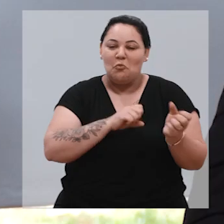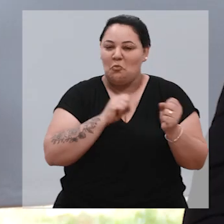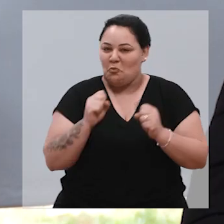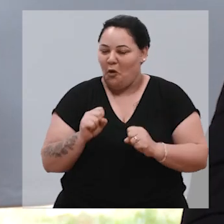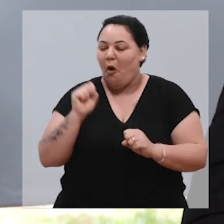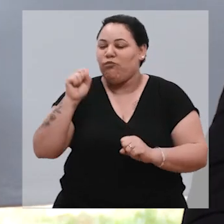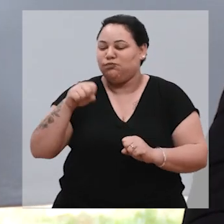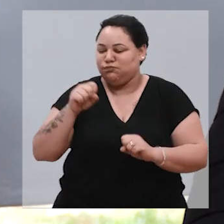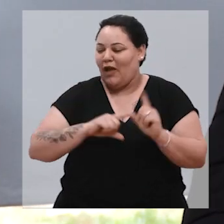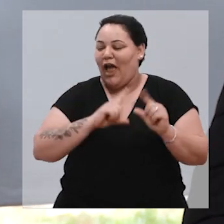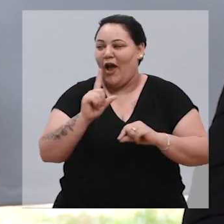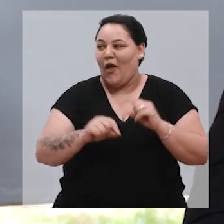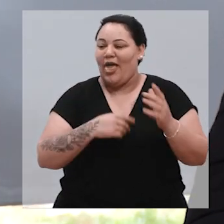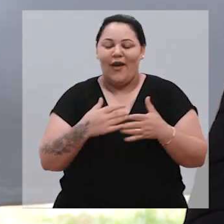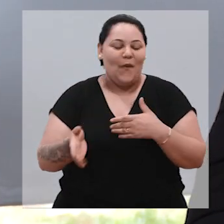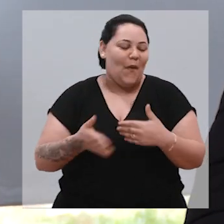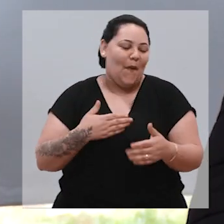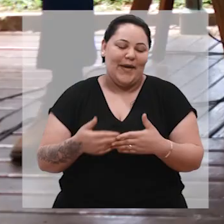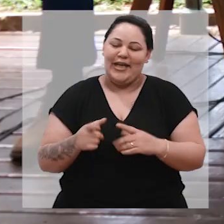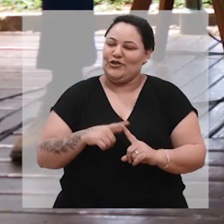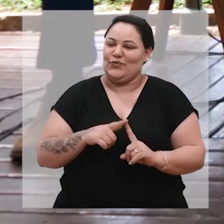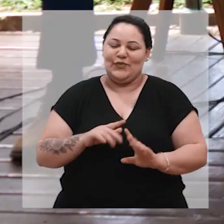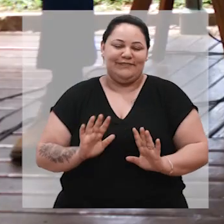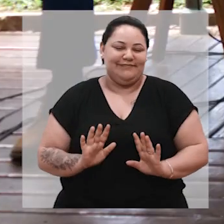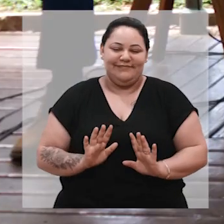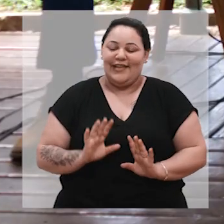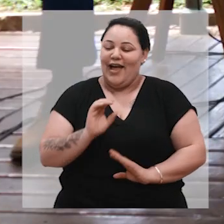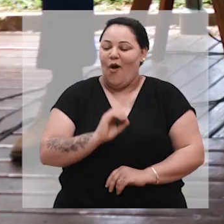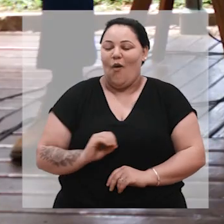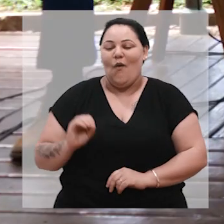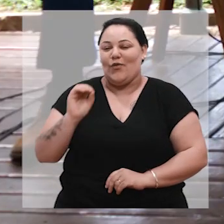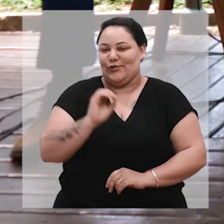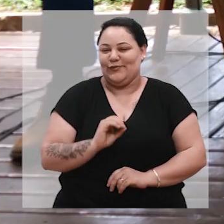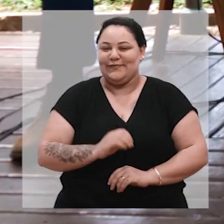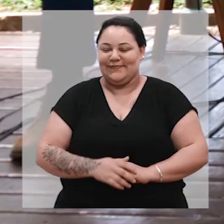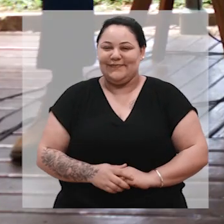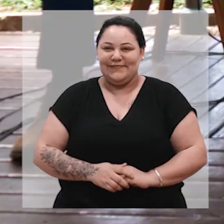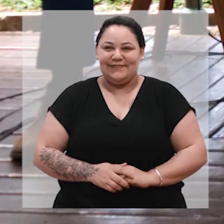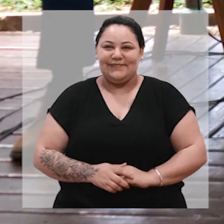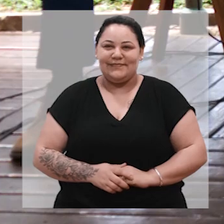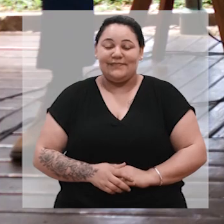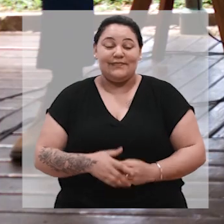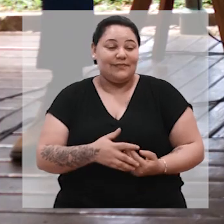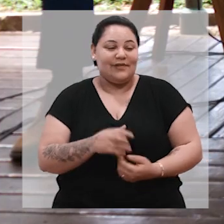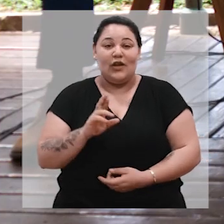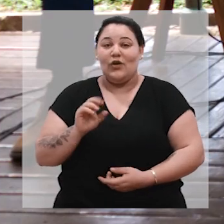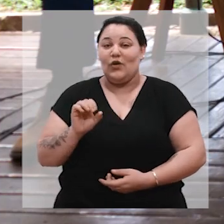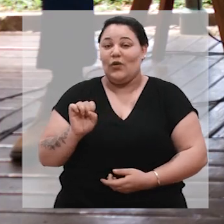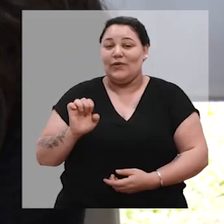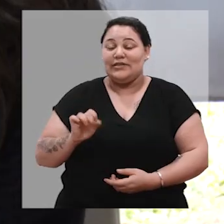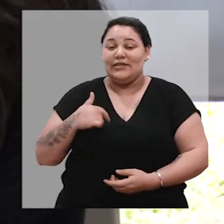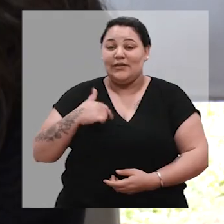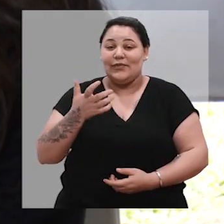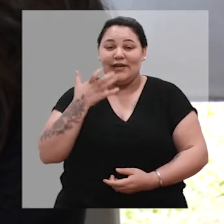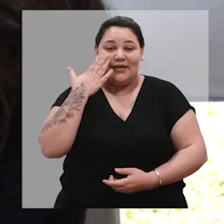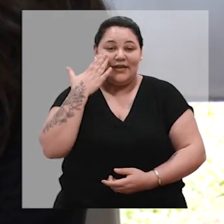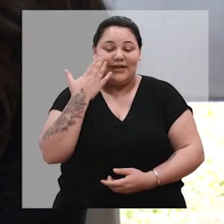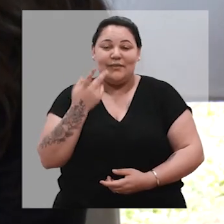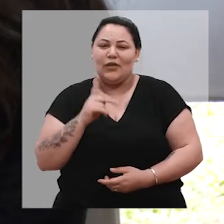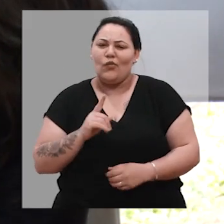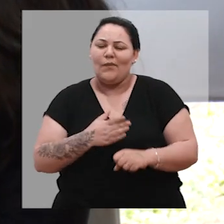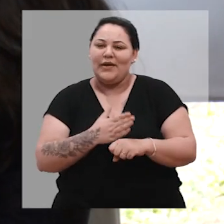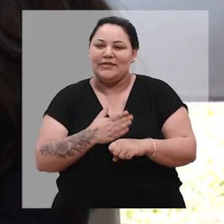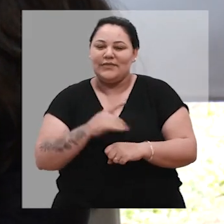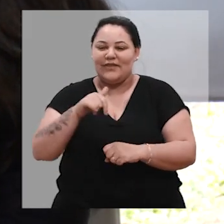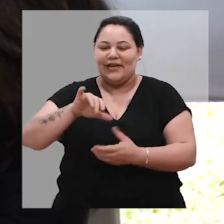tu pode escolher ali qualquer título. Que vai. Isso. Que vai bem. E, Rose, eu quero